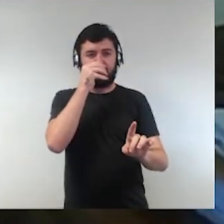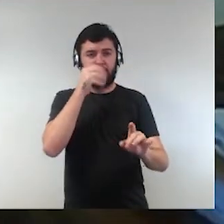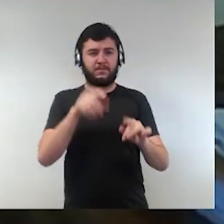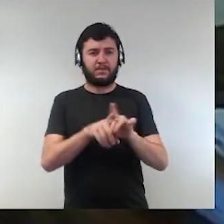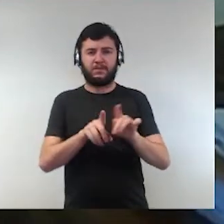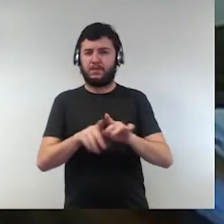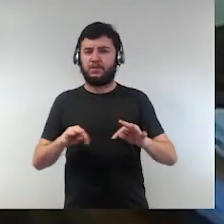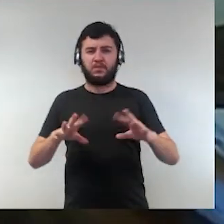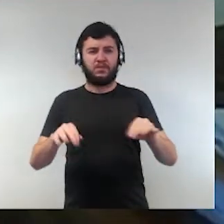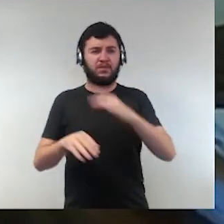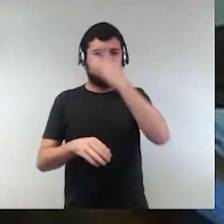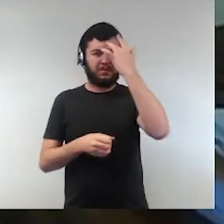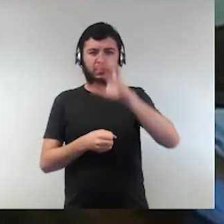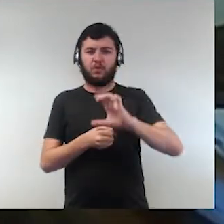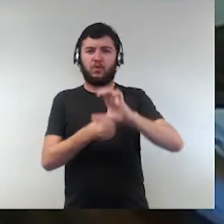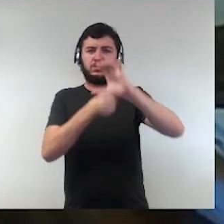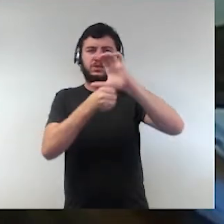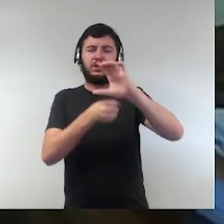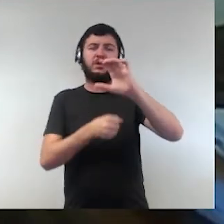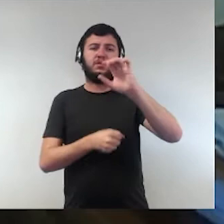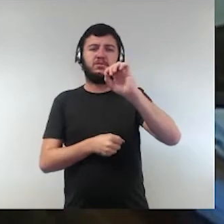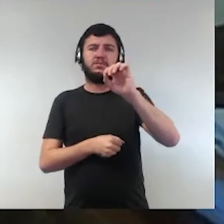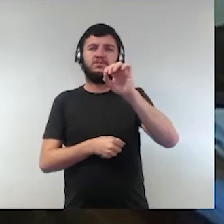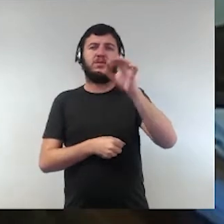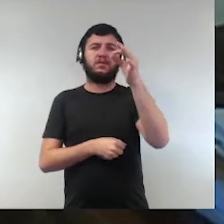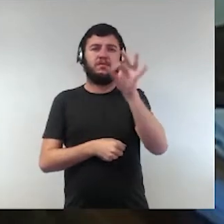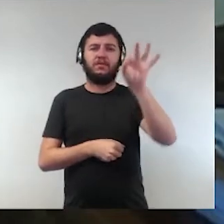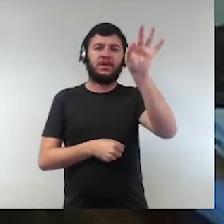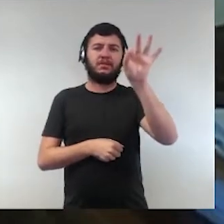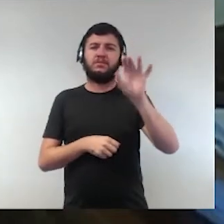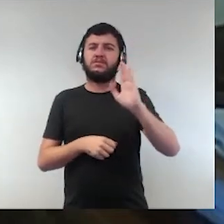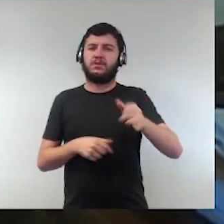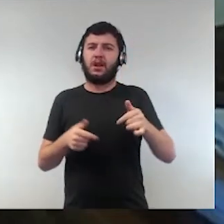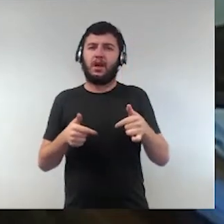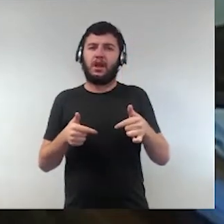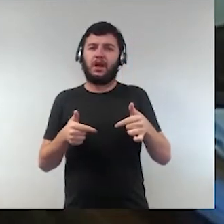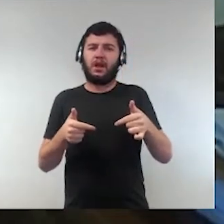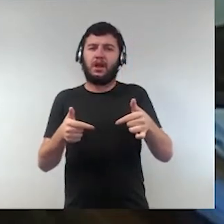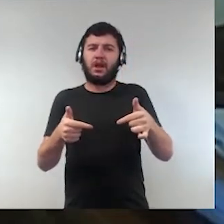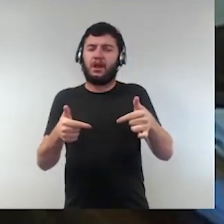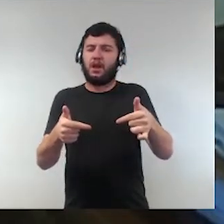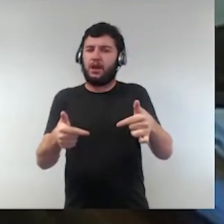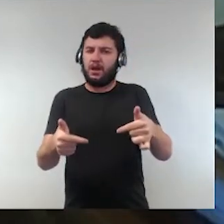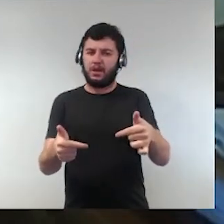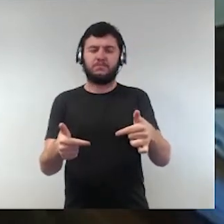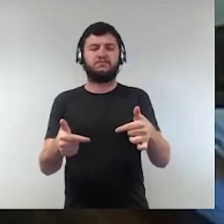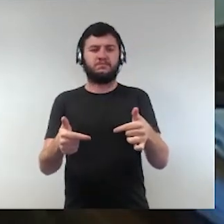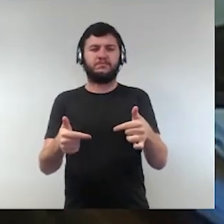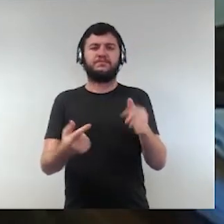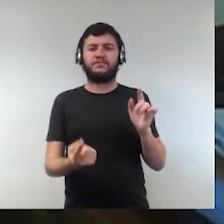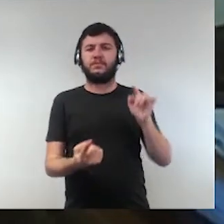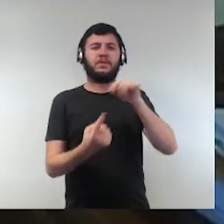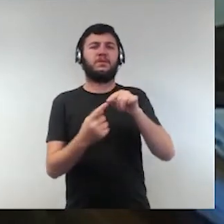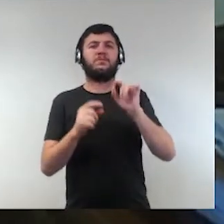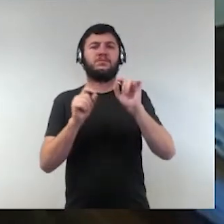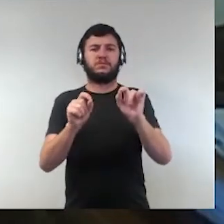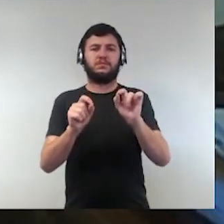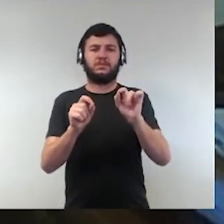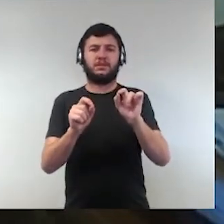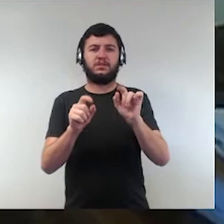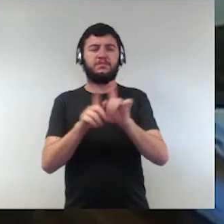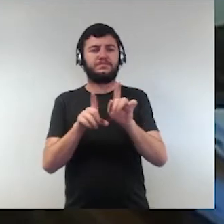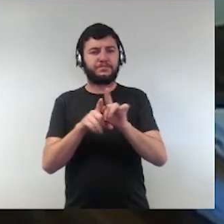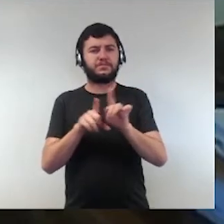conselheiros federais que têm lutado incansavelmente para se manter distantes, sim, mas não